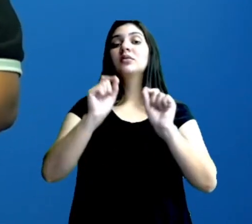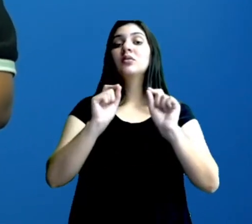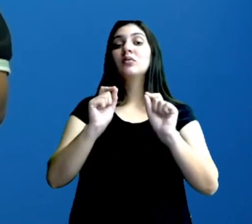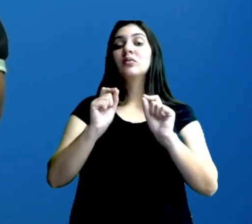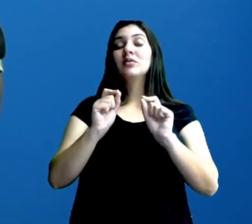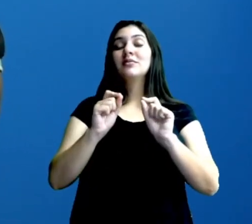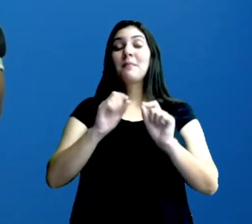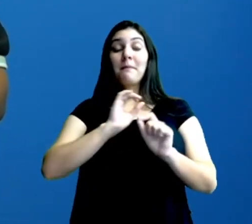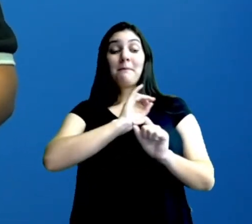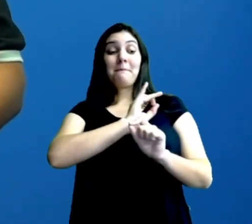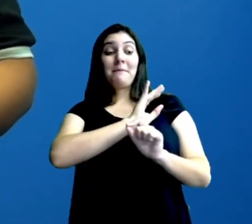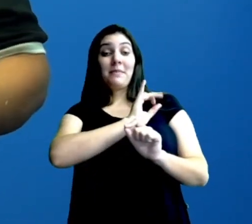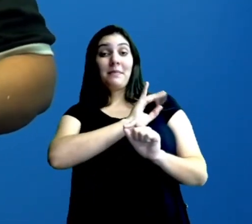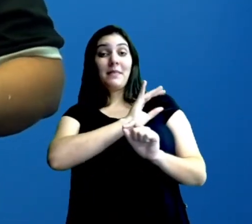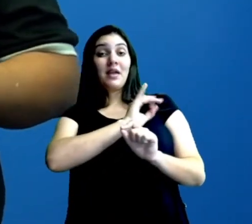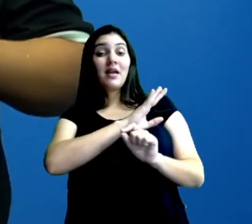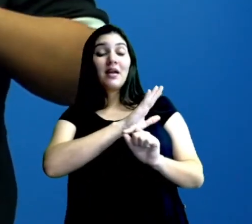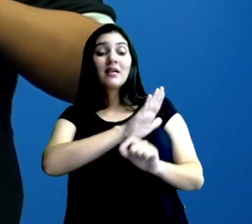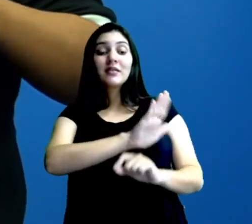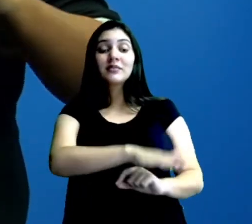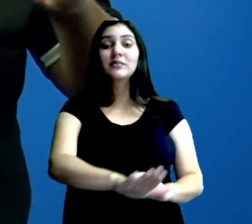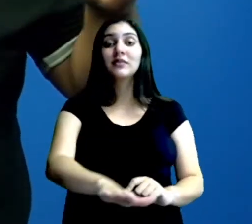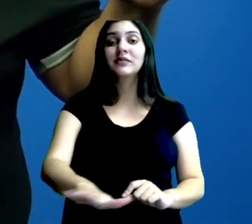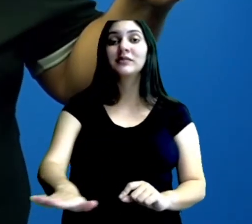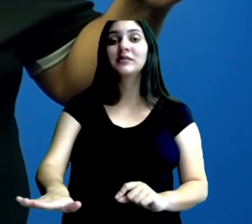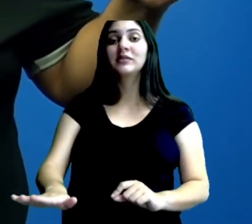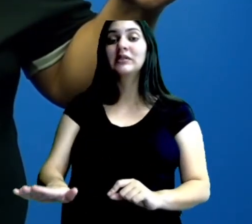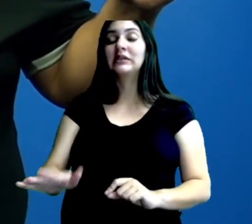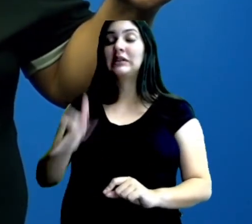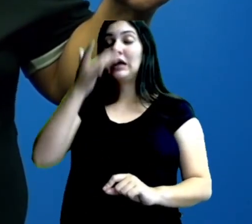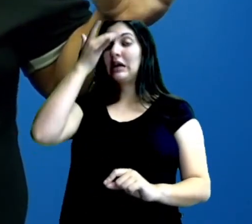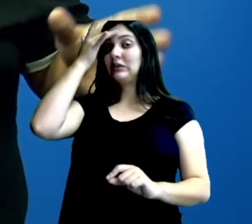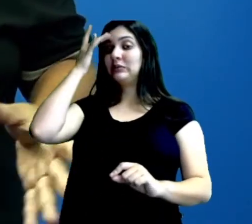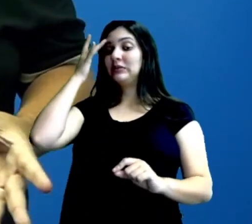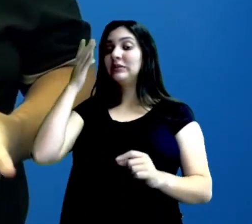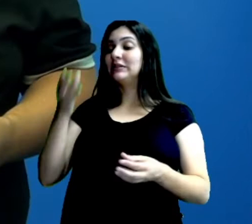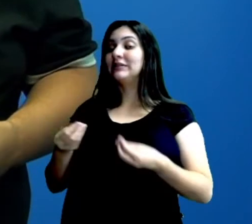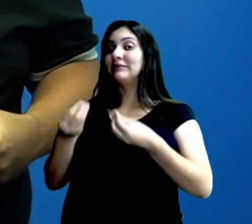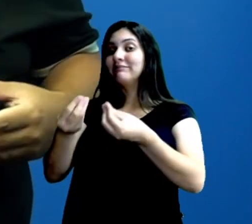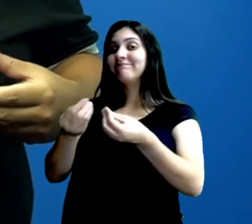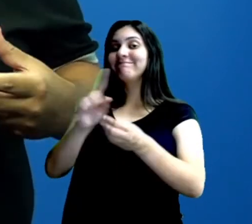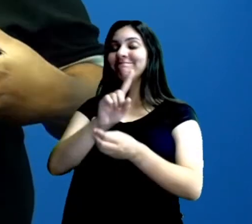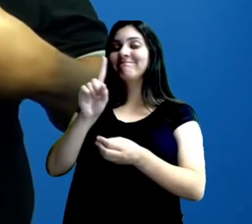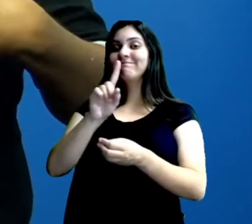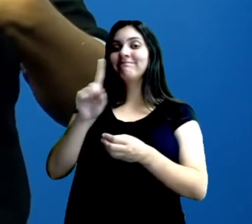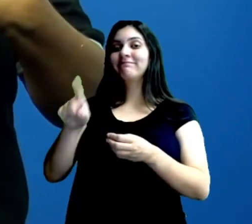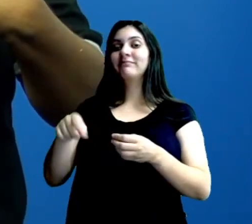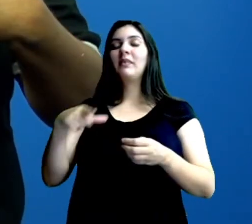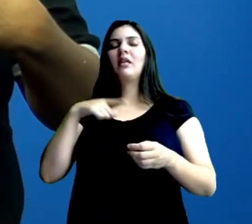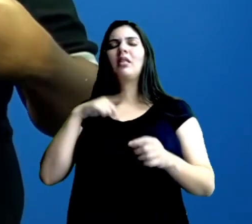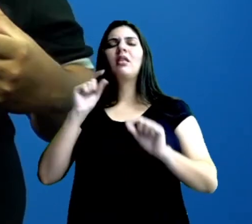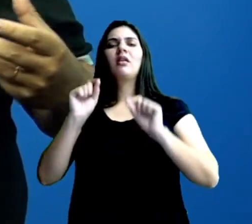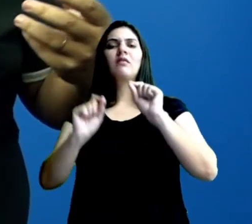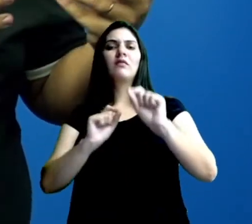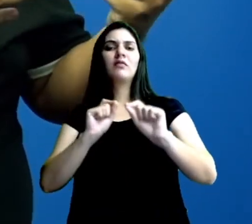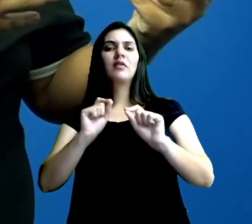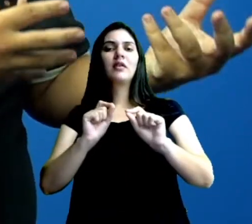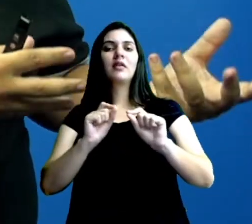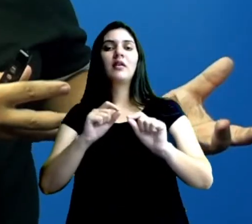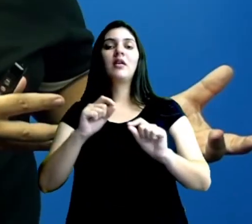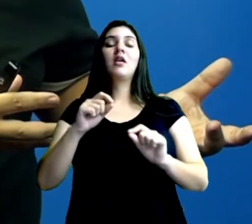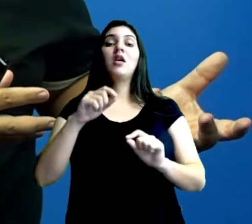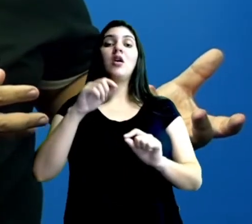para crianças, né? Então, ninguém indicava isso. Aí, com o advento dos